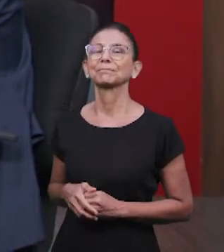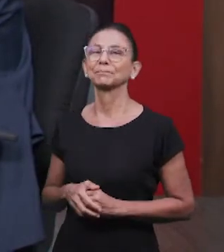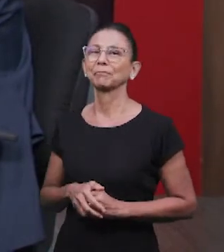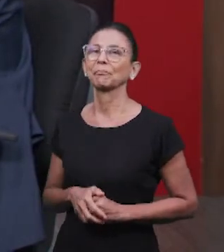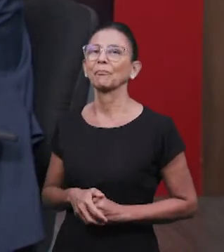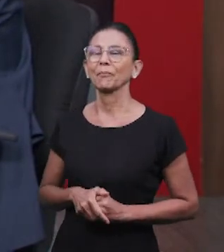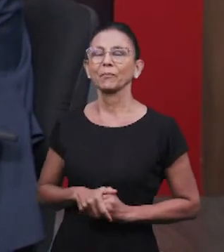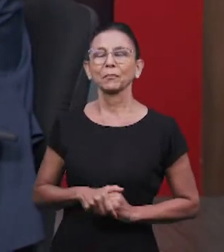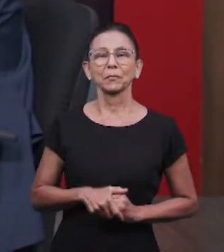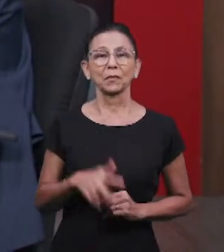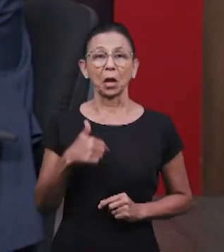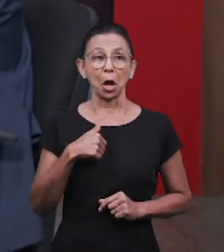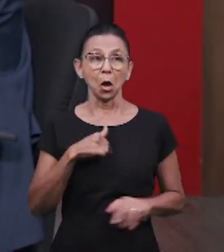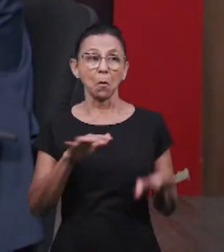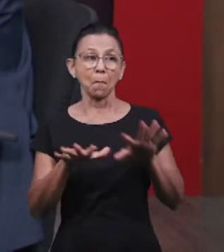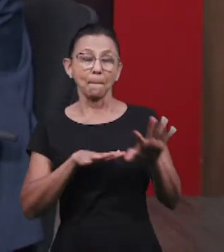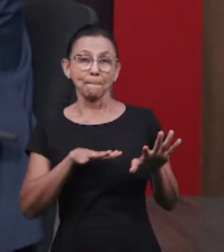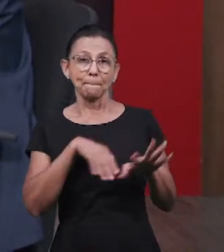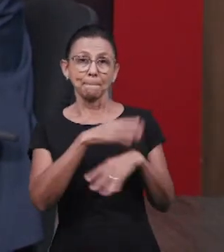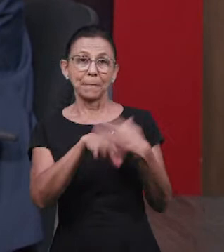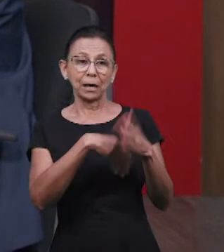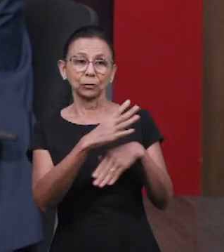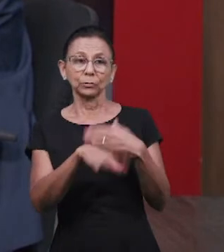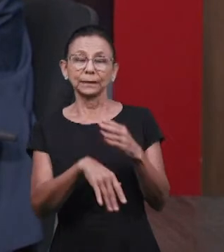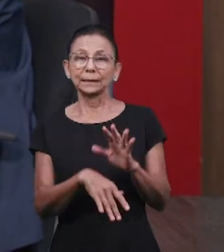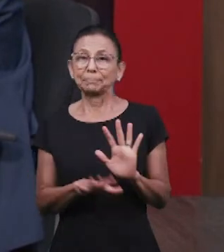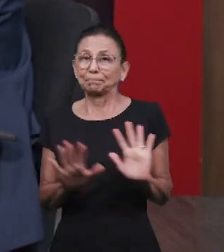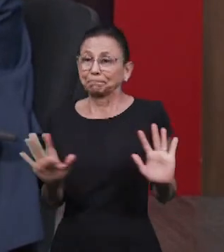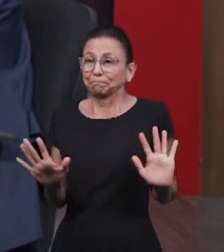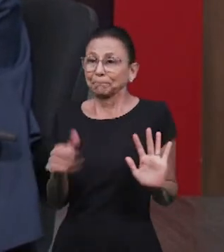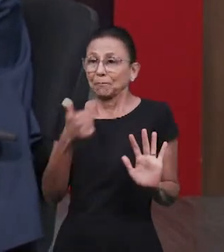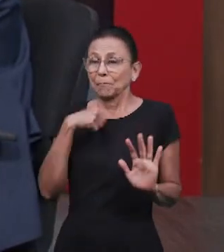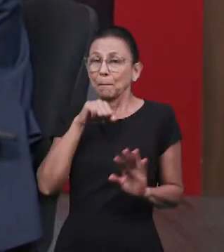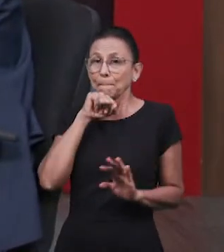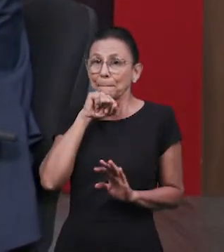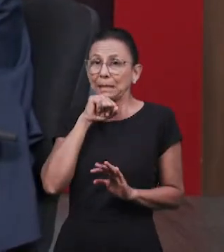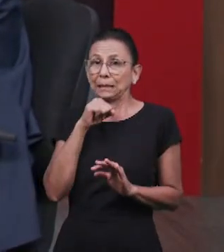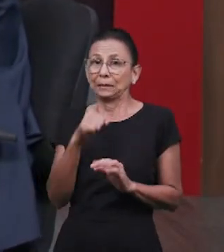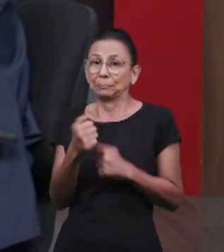mãe não deixava. Então, se deixar... Eu não fazia que eu entrava no chicote. Então,